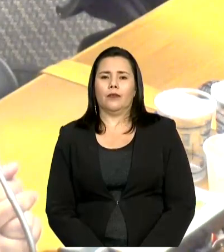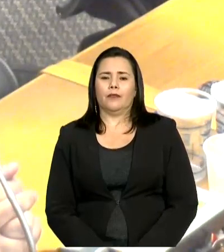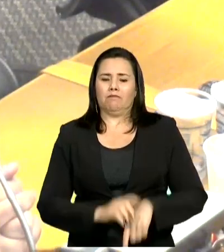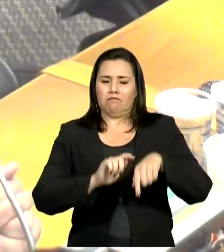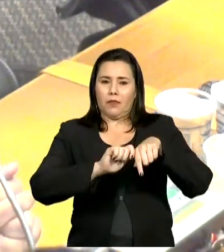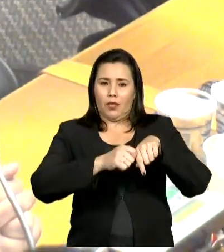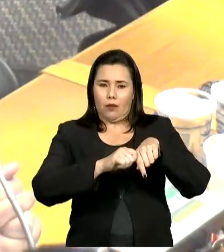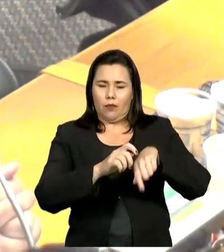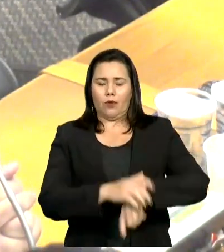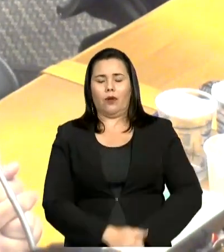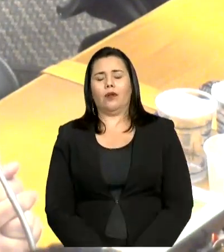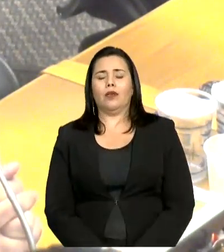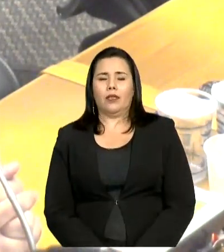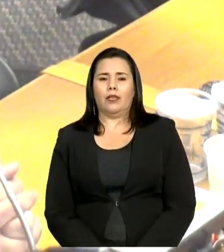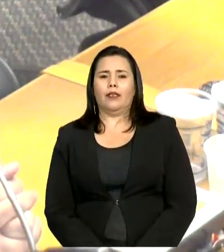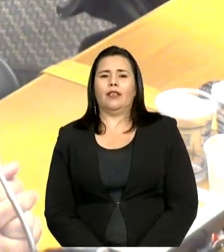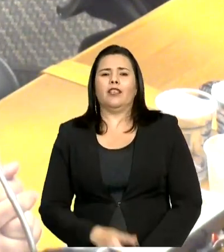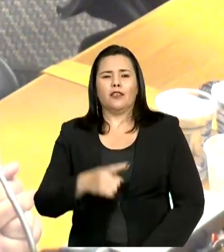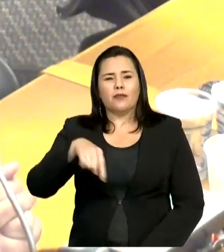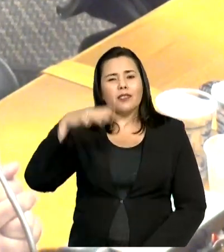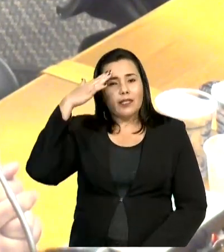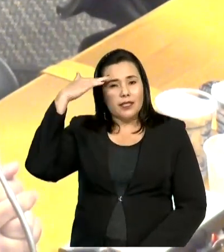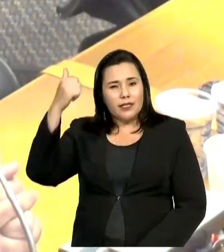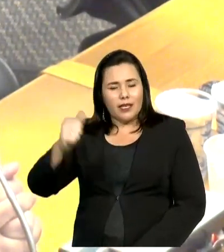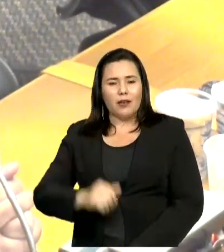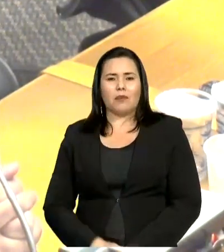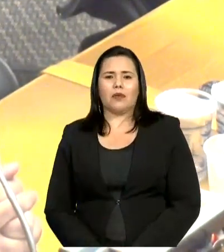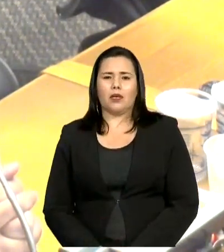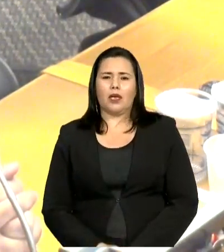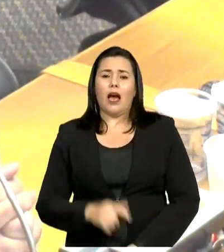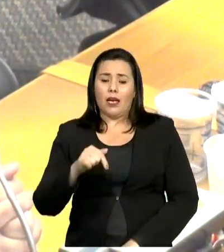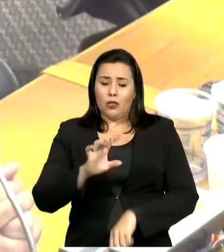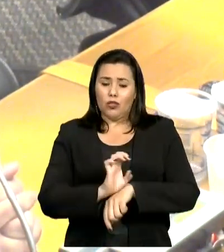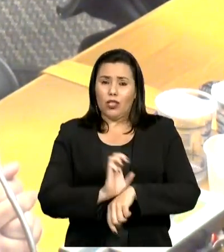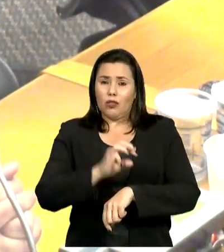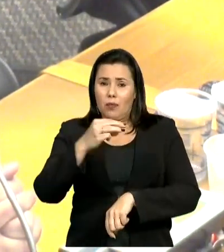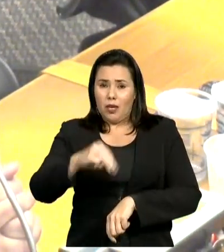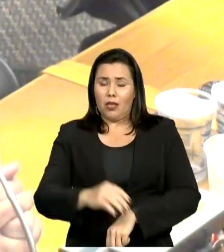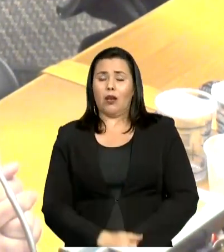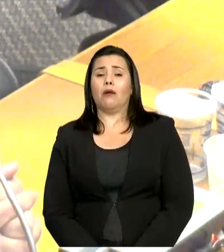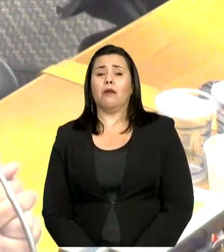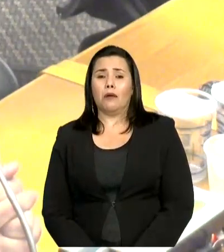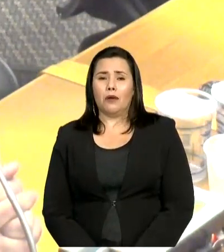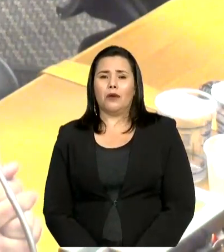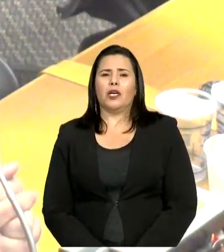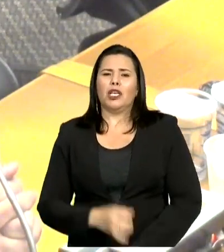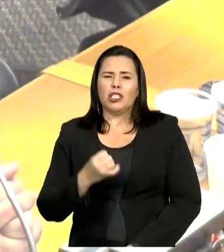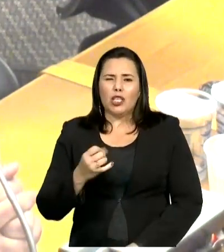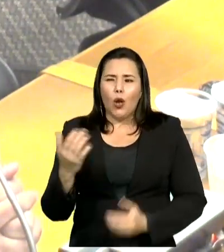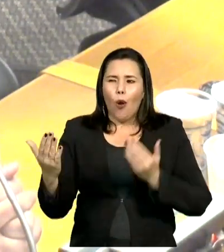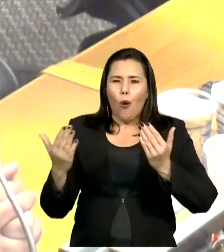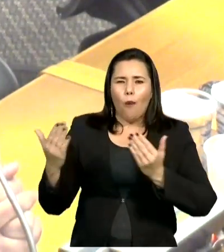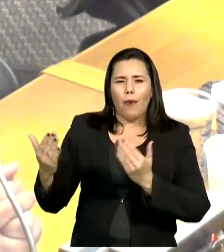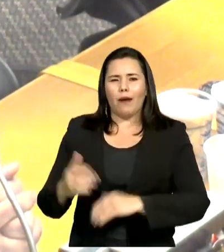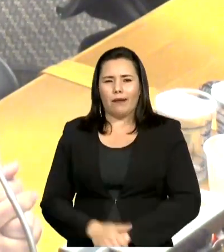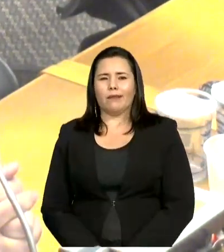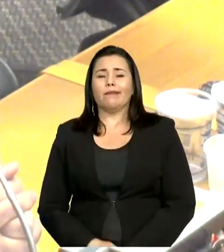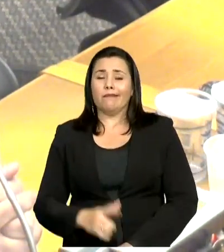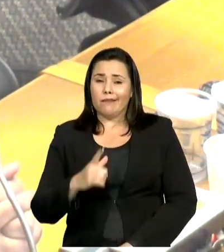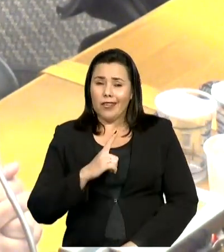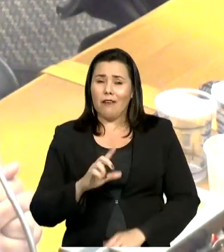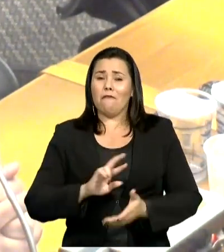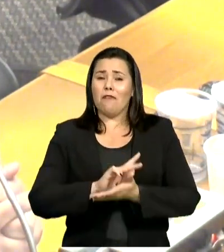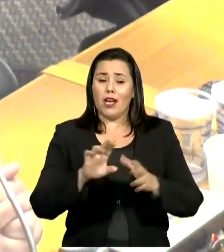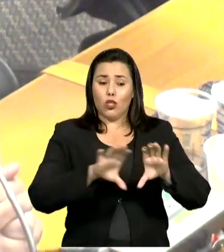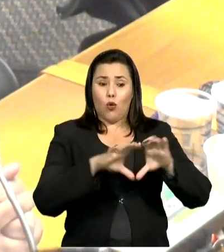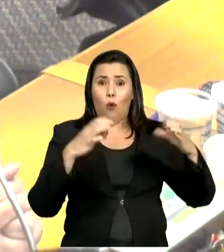maiores populações quilombolas que nós temos no Brasil, proporcionalmente ao tamanho da cidade. E o governo vem